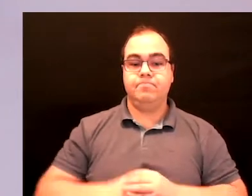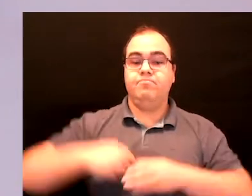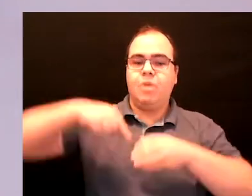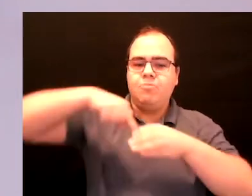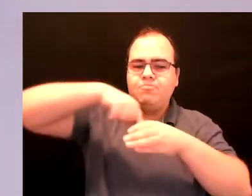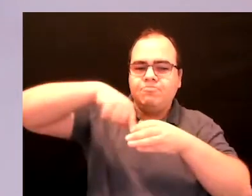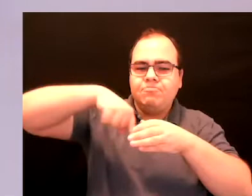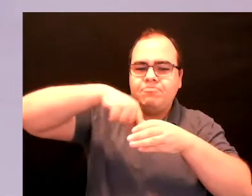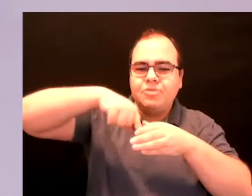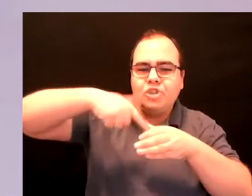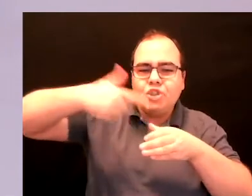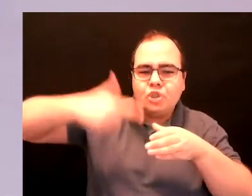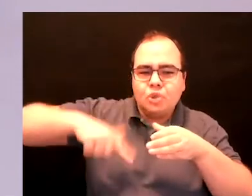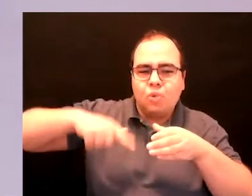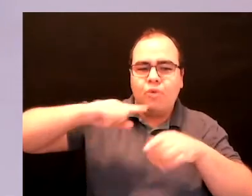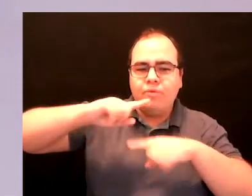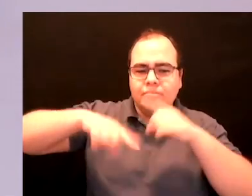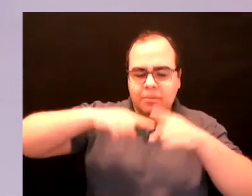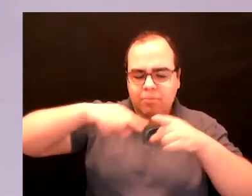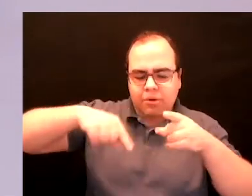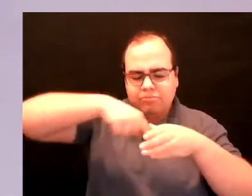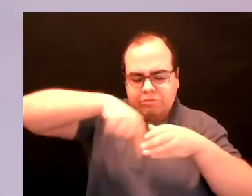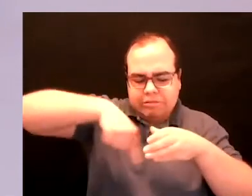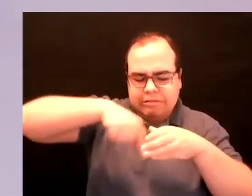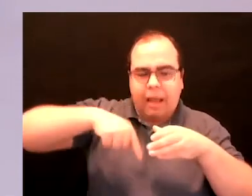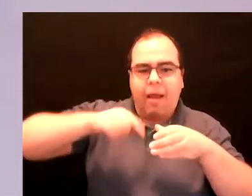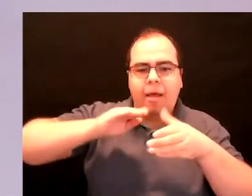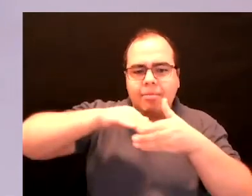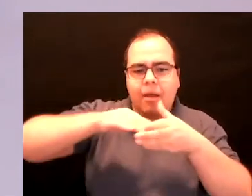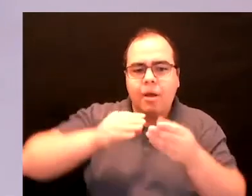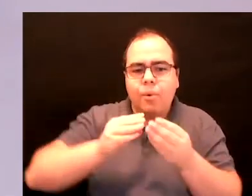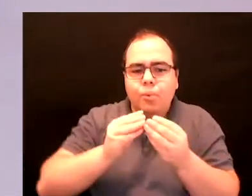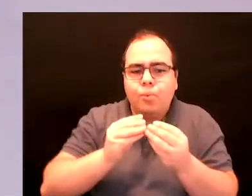E mexo de novo. Até dissolver tudo.